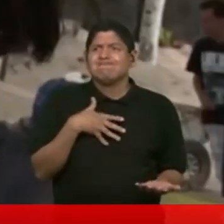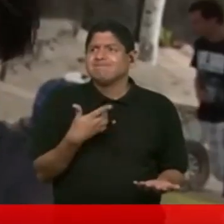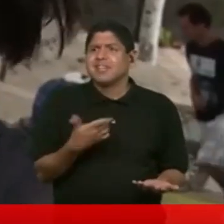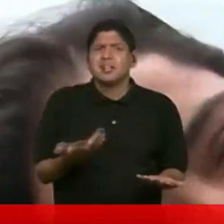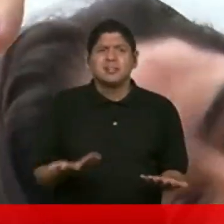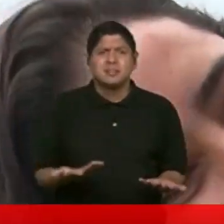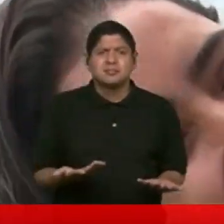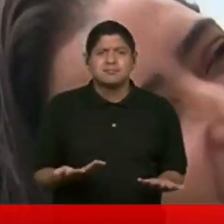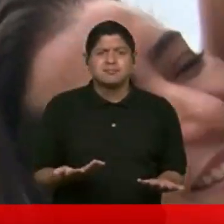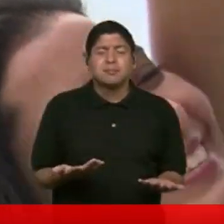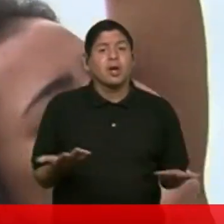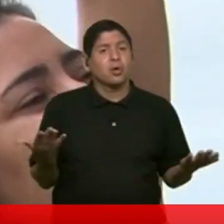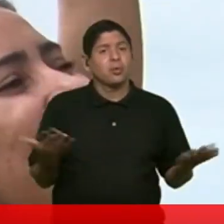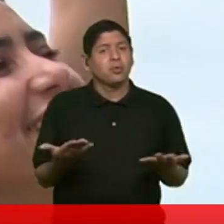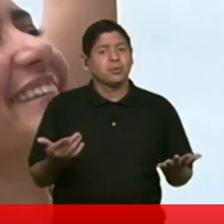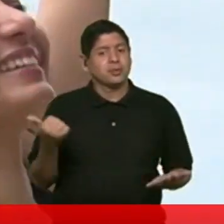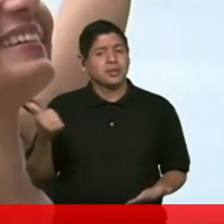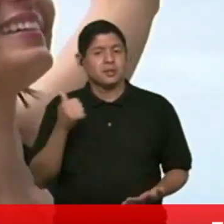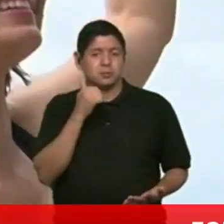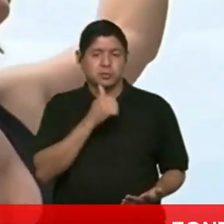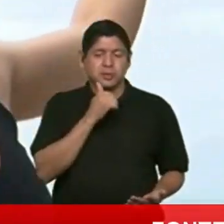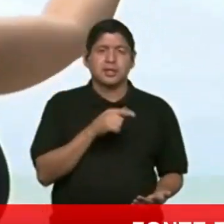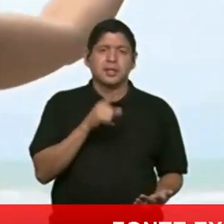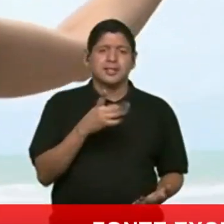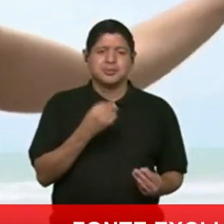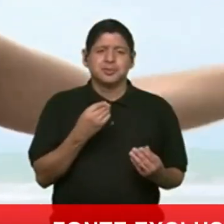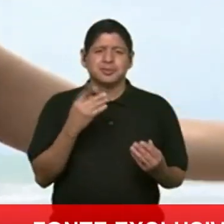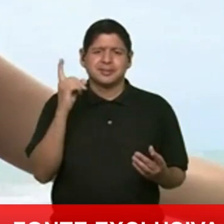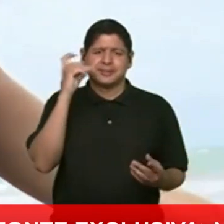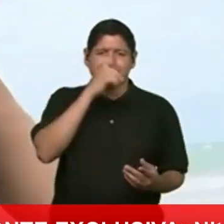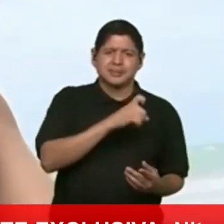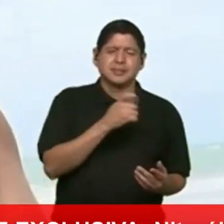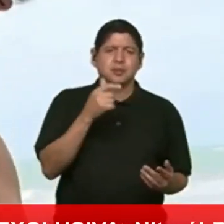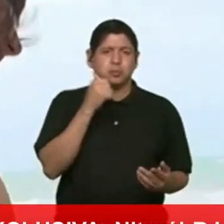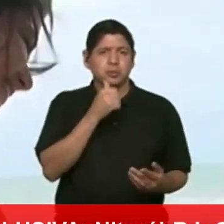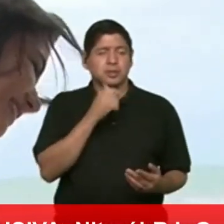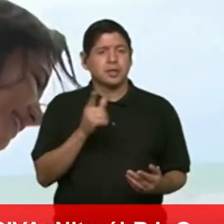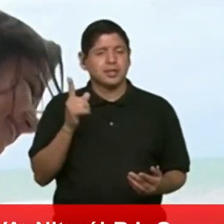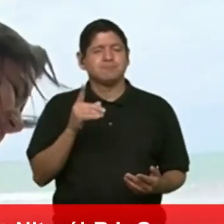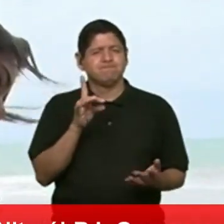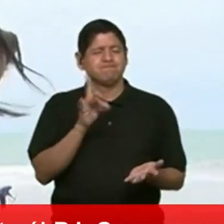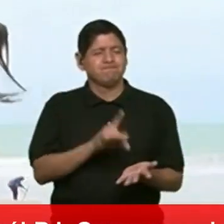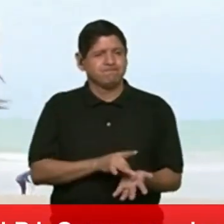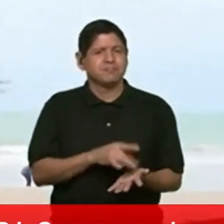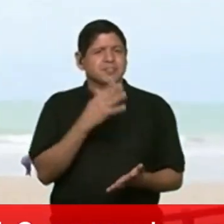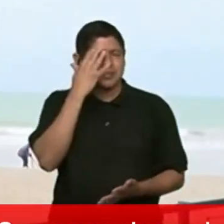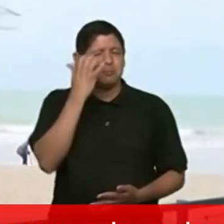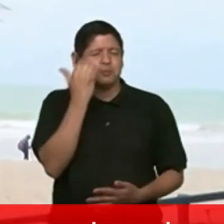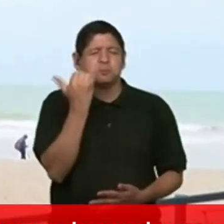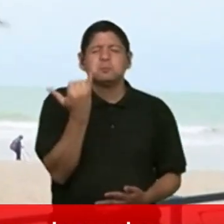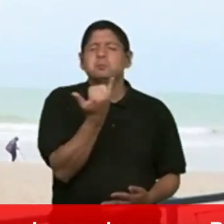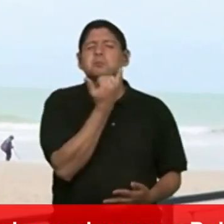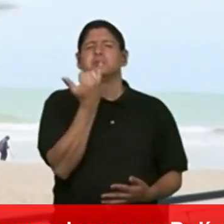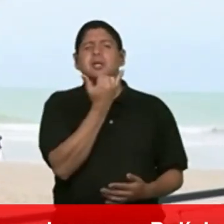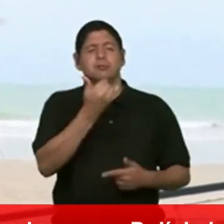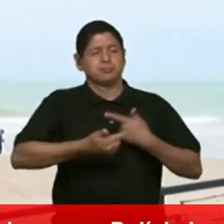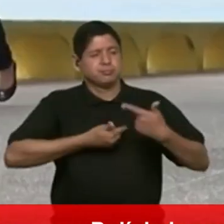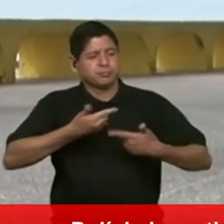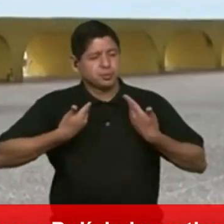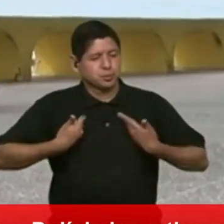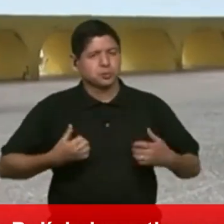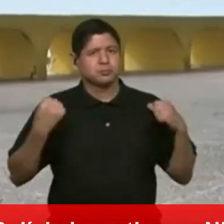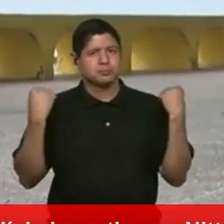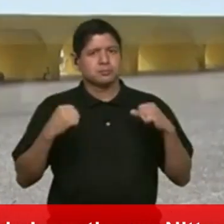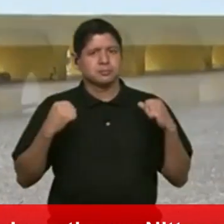você. Hoje, depois de passar por muitos desafios, Creuza reconhece a importância da atividade física